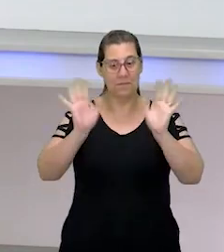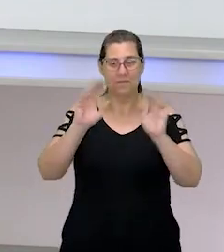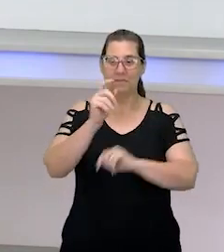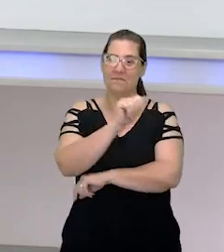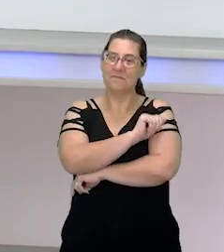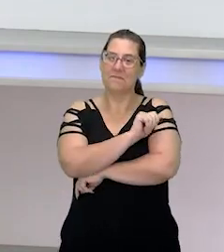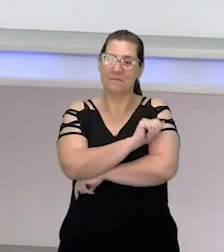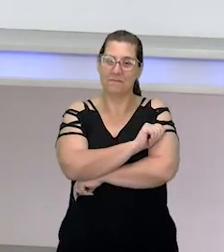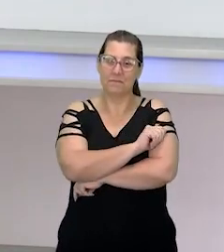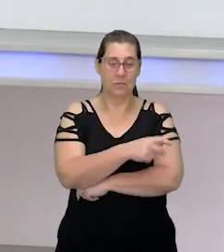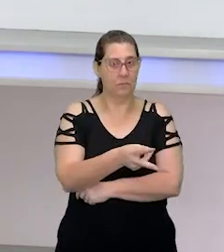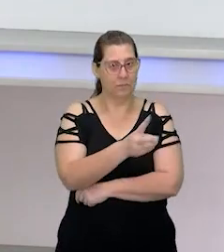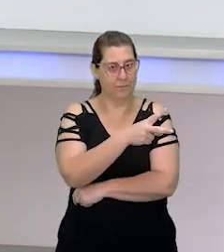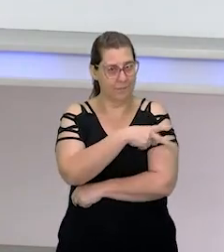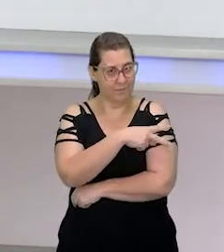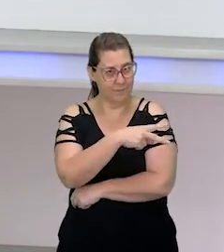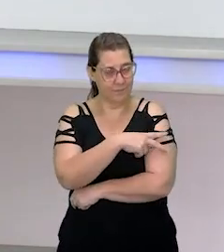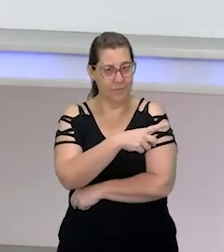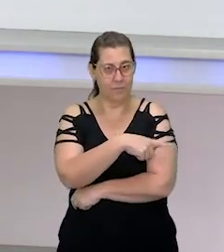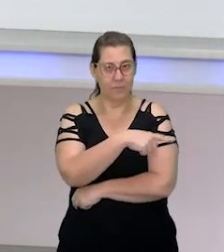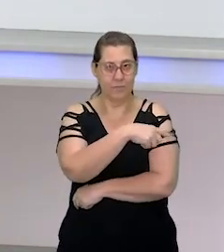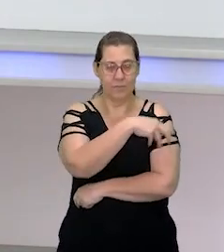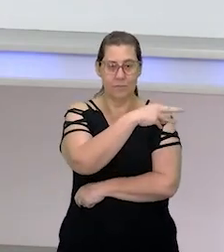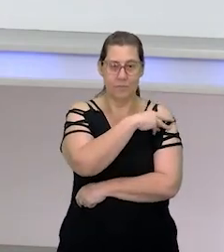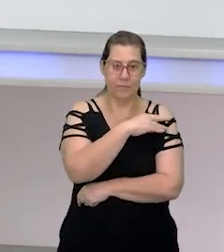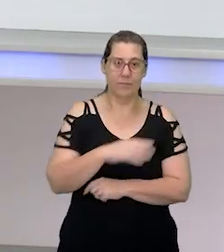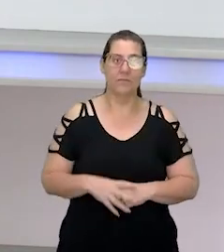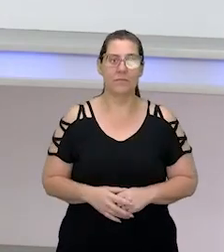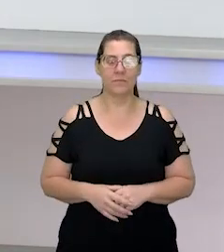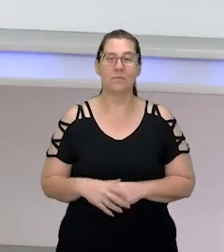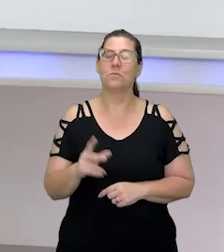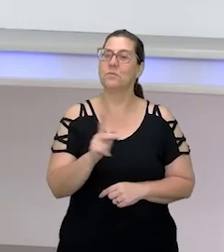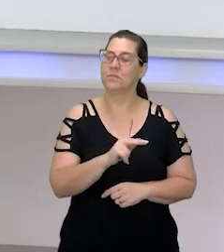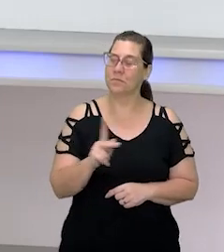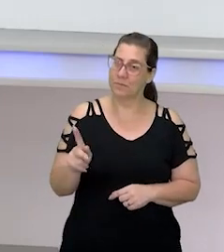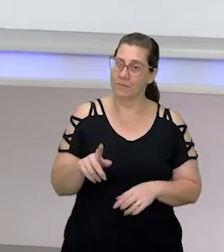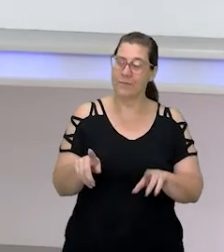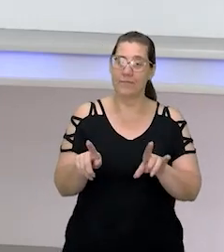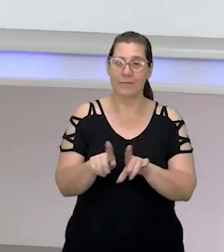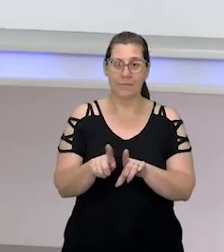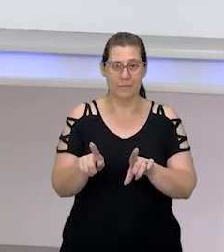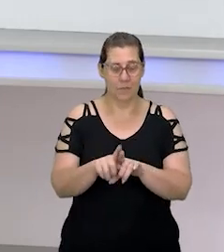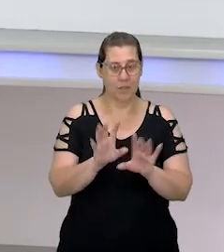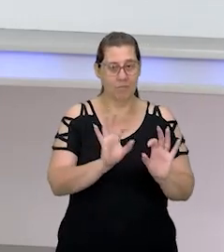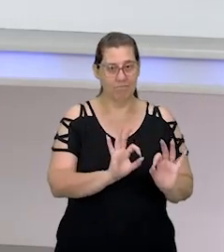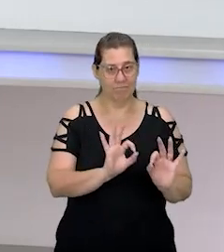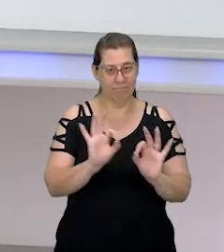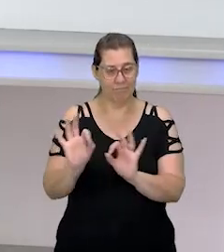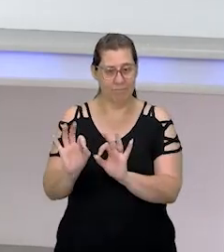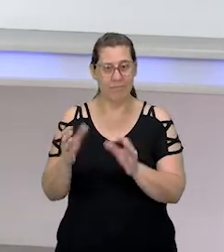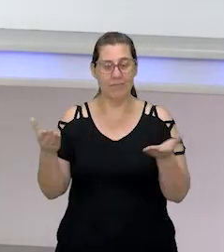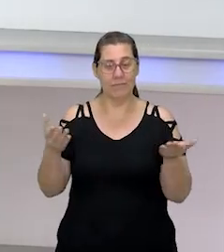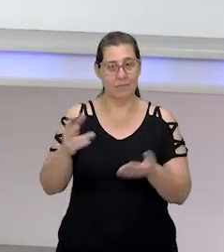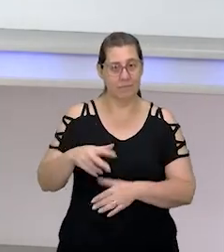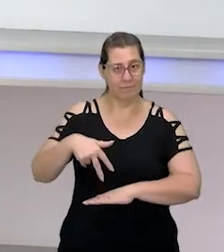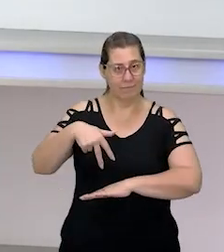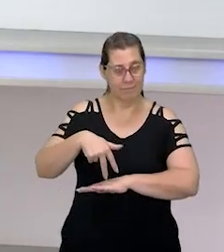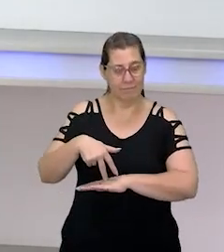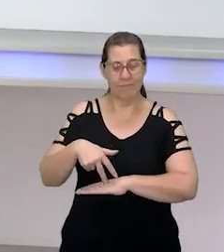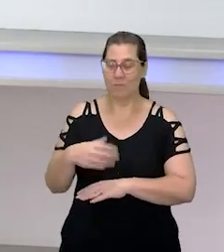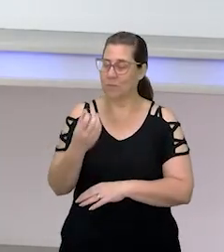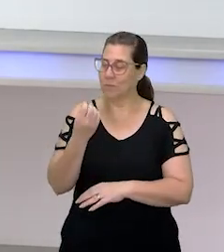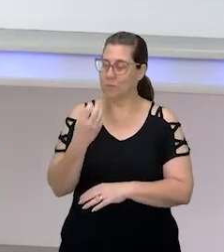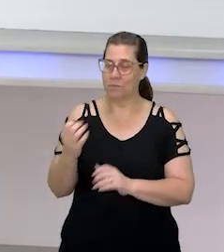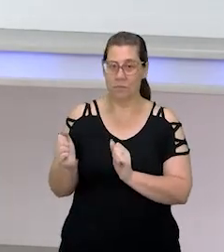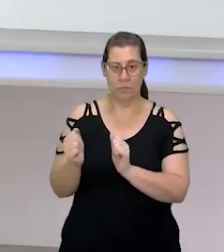estudantes da segunda série do Novo Ensino Médio, professores que sempre nos acompanham, eu estou aqui muito bem